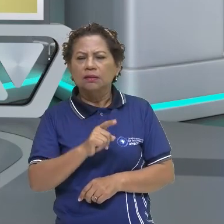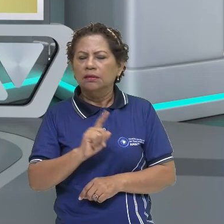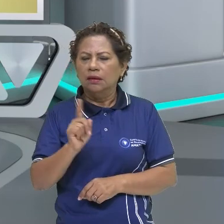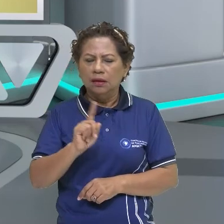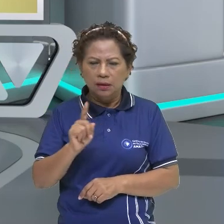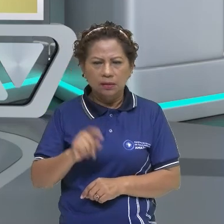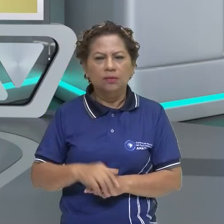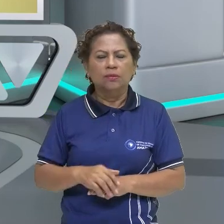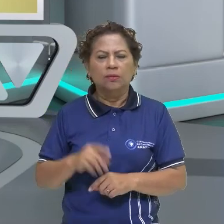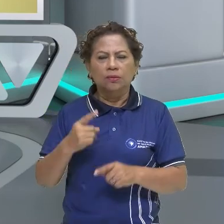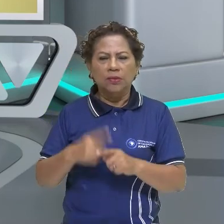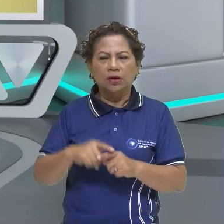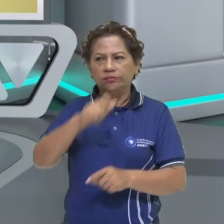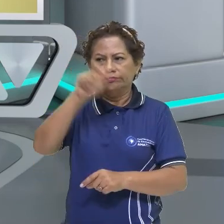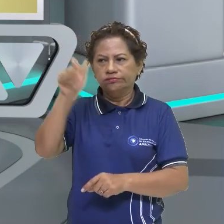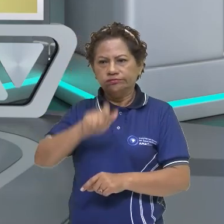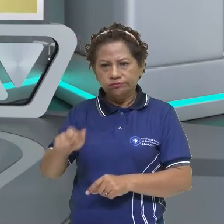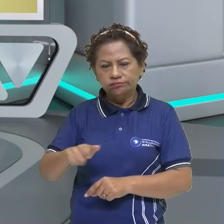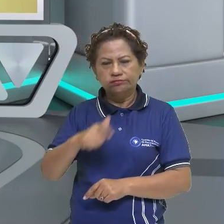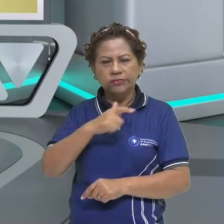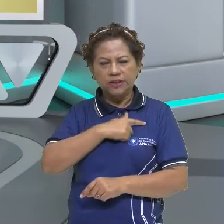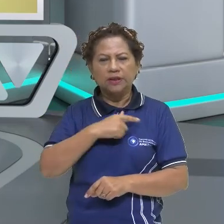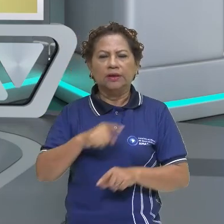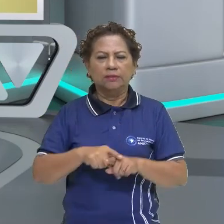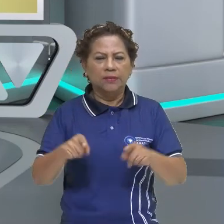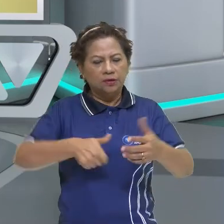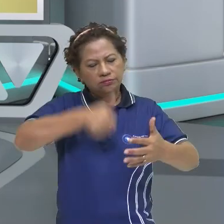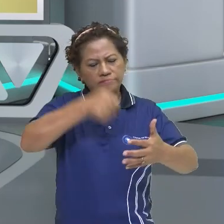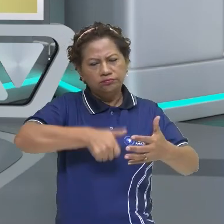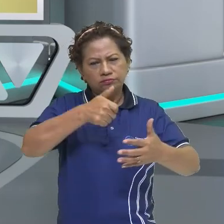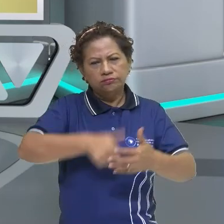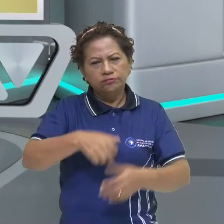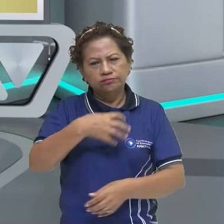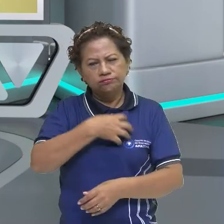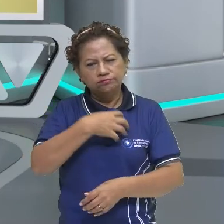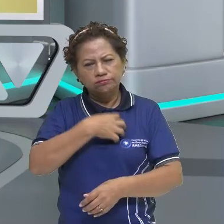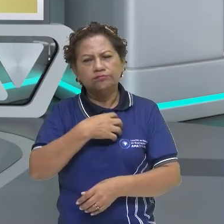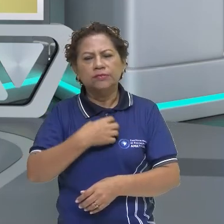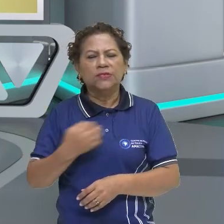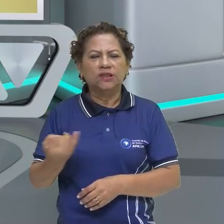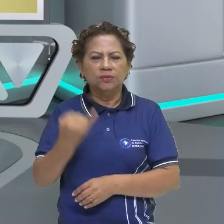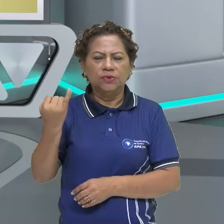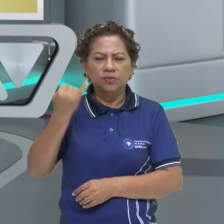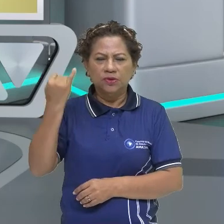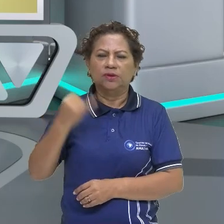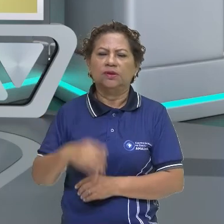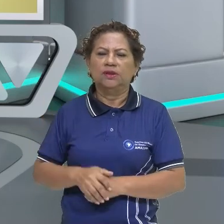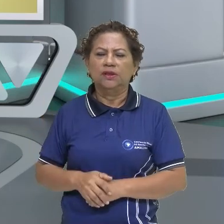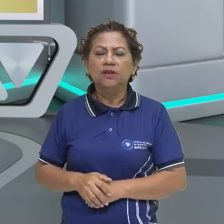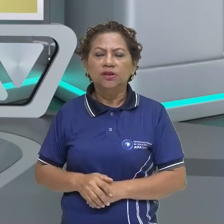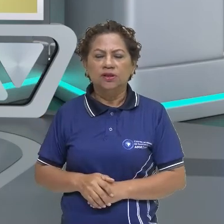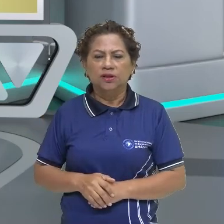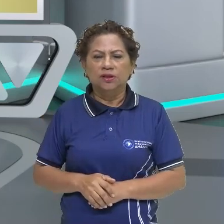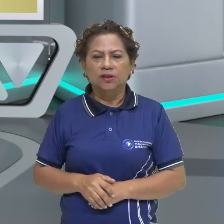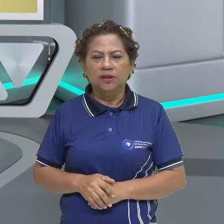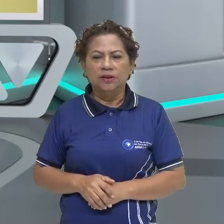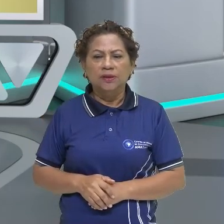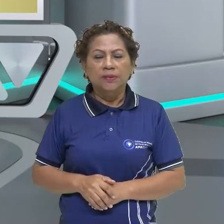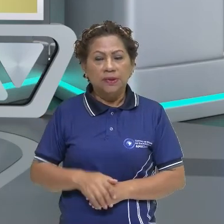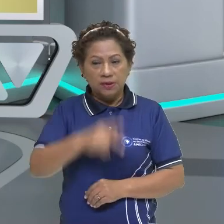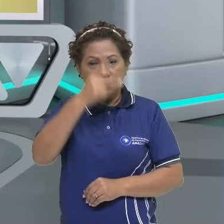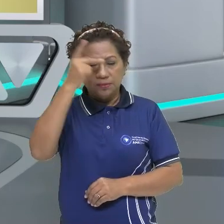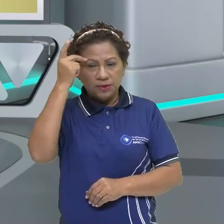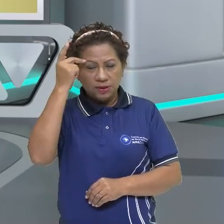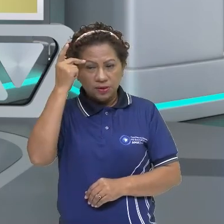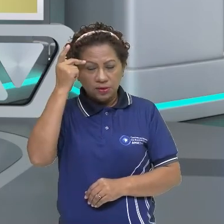vai servir para contemplação, para externar os sentimentos dos artistas, para ajudar, vamos dizer, na